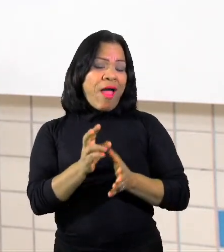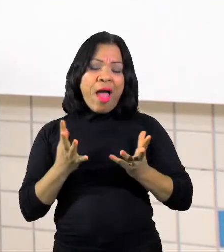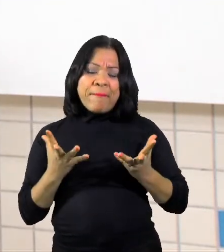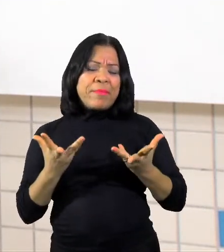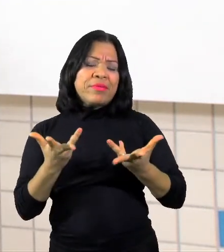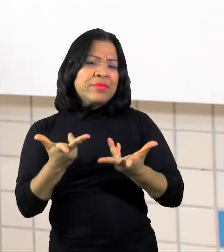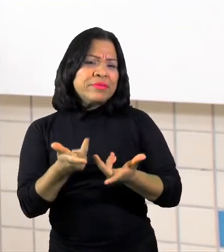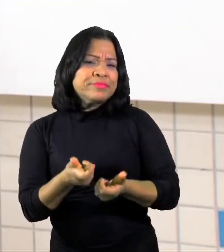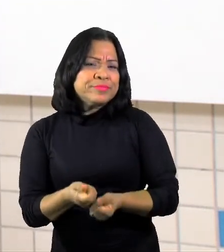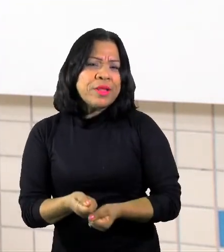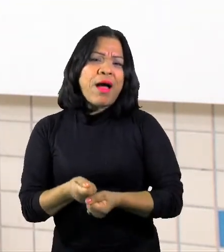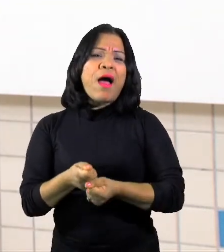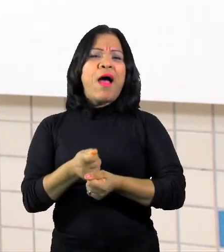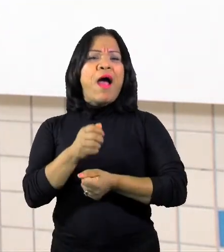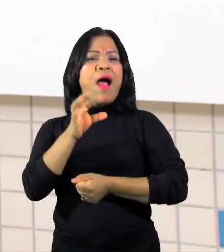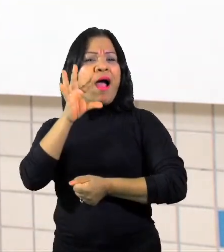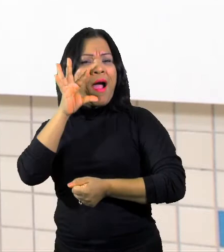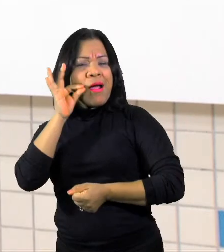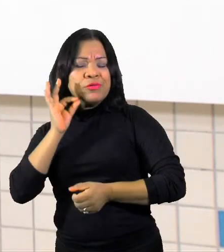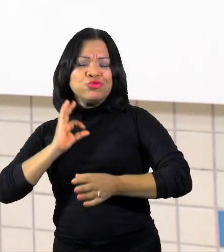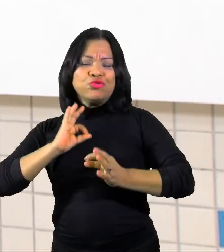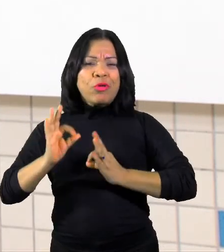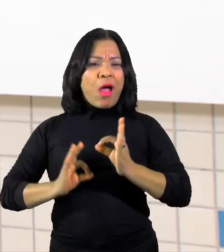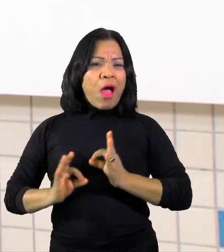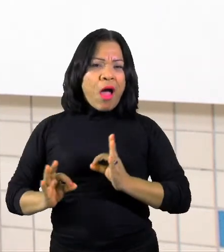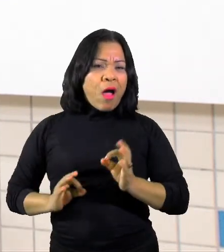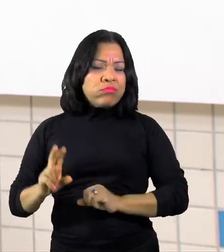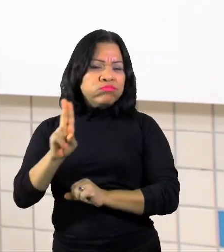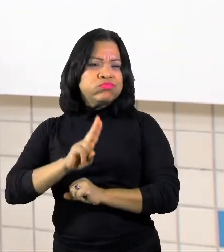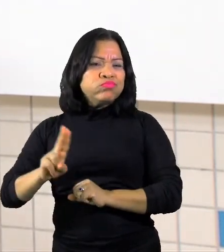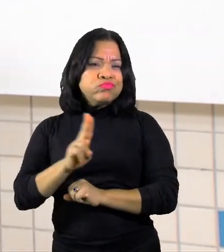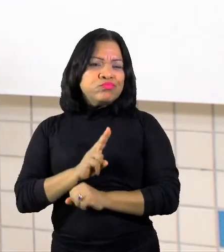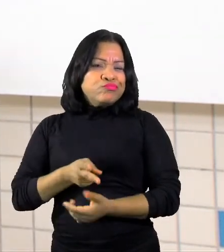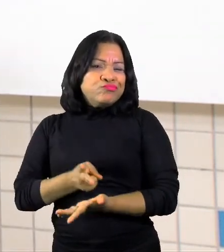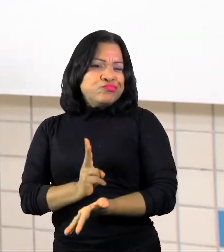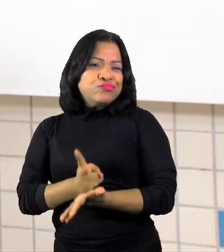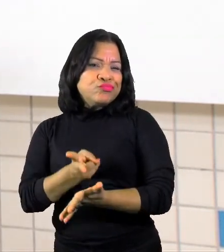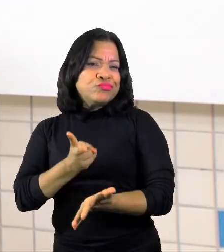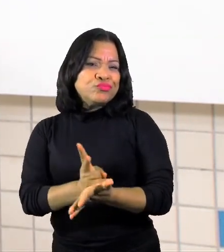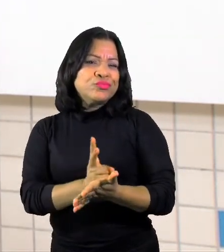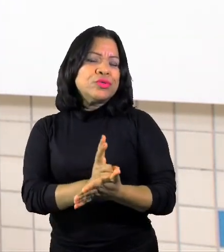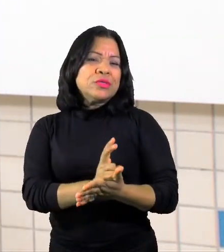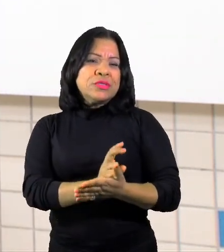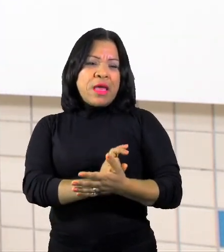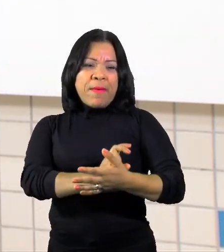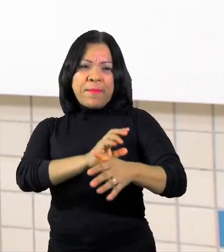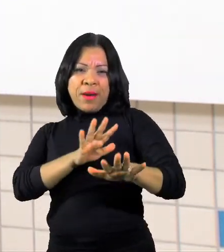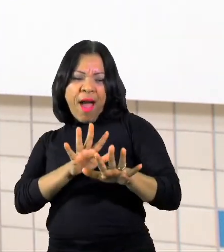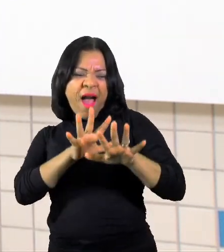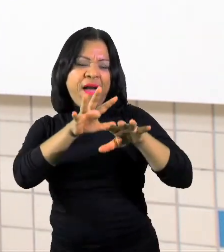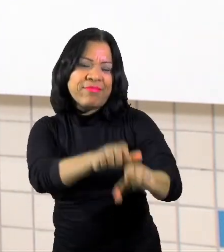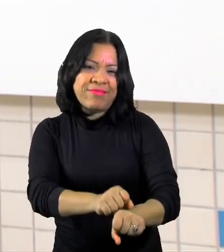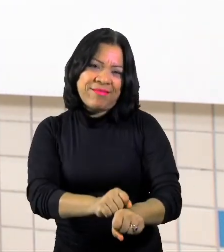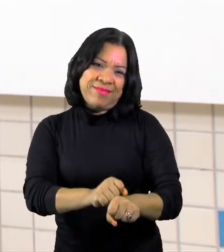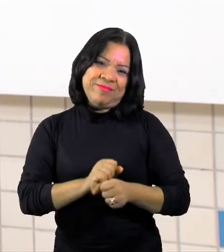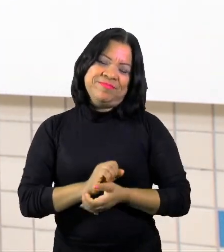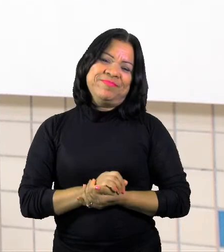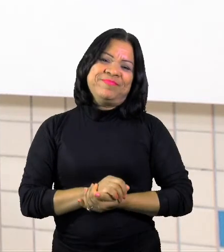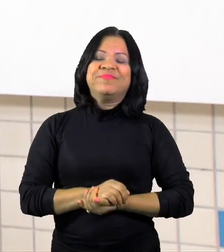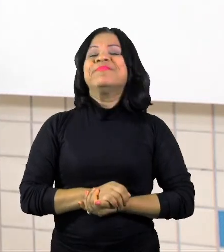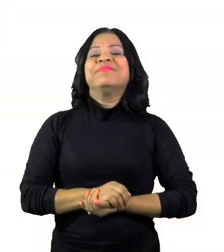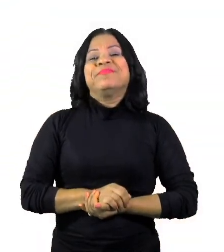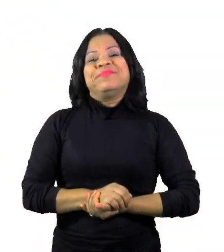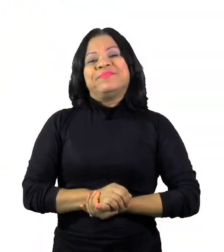vai utiliza sempre para atacar suas presas, ok? Então vamos agora para a